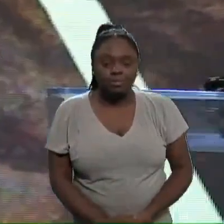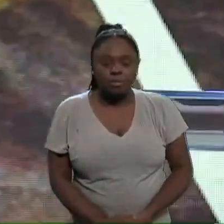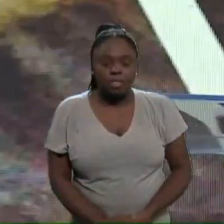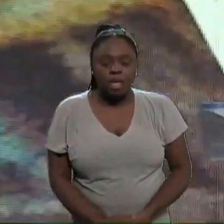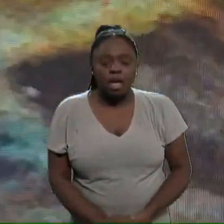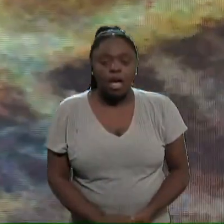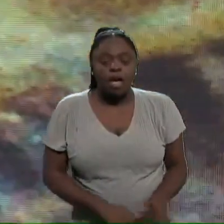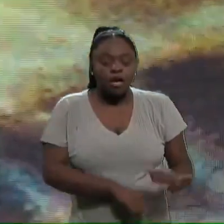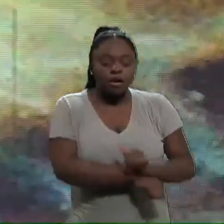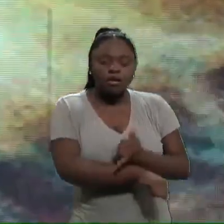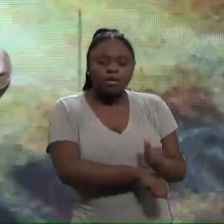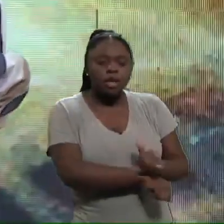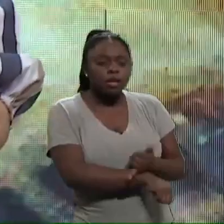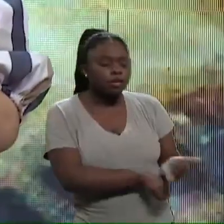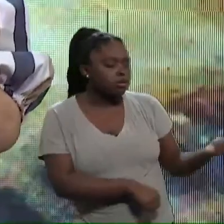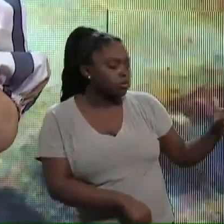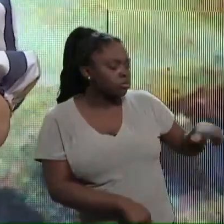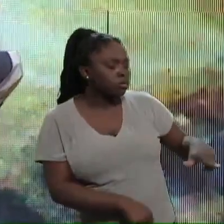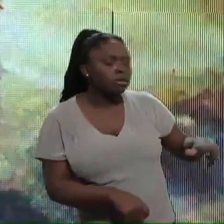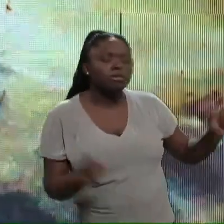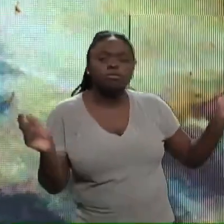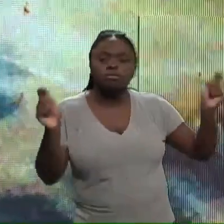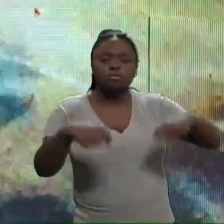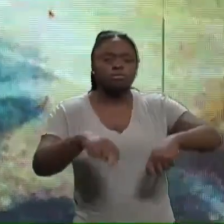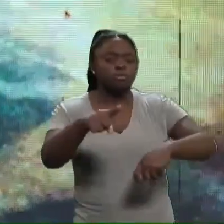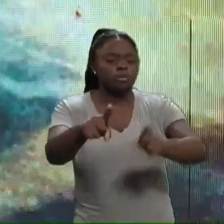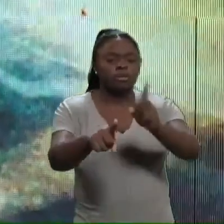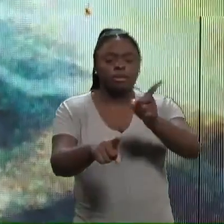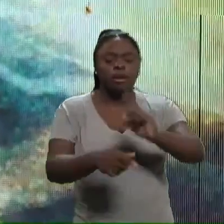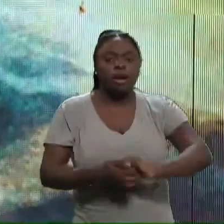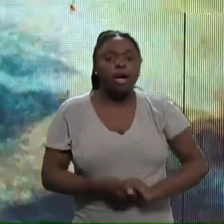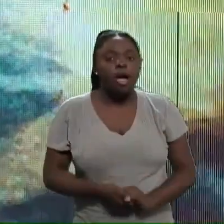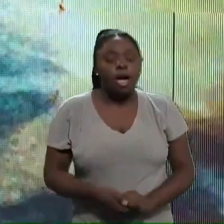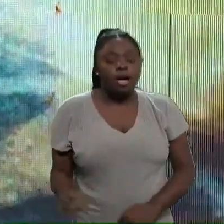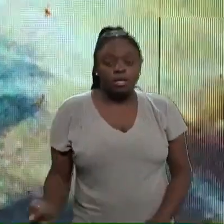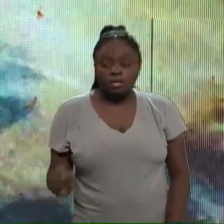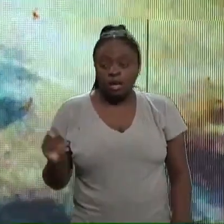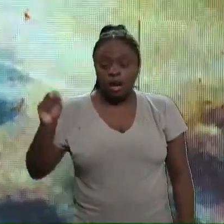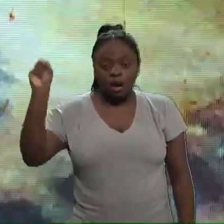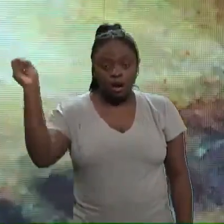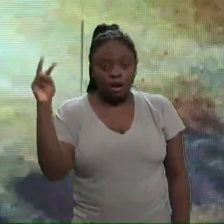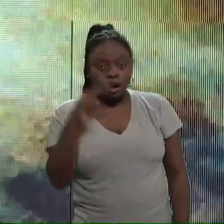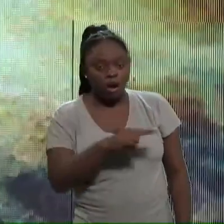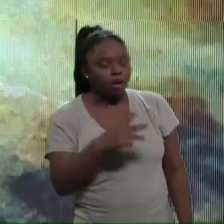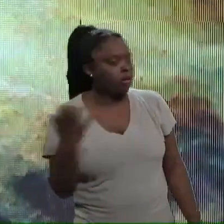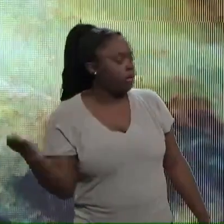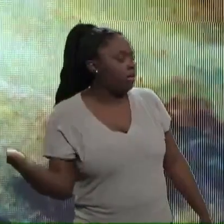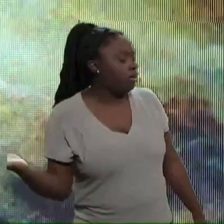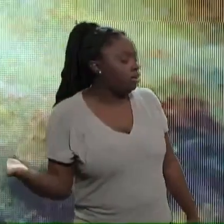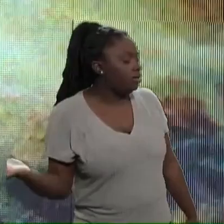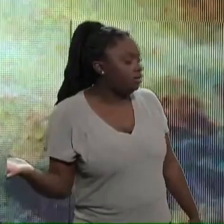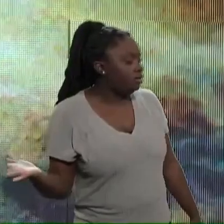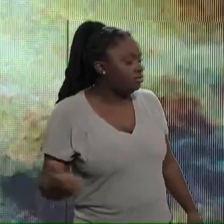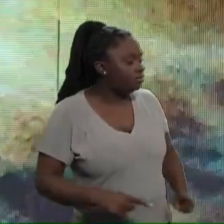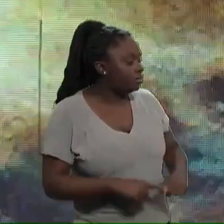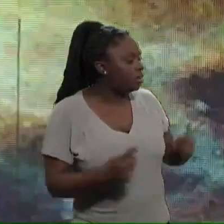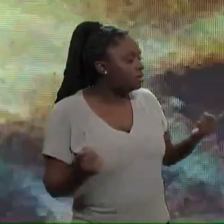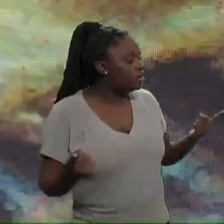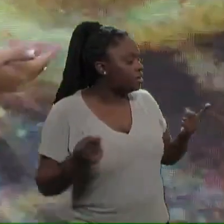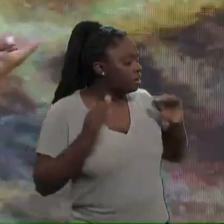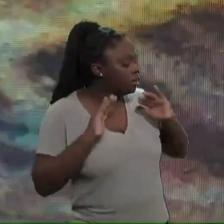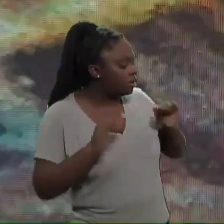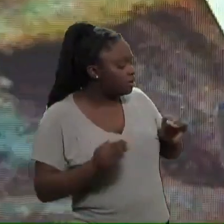A estratégia do outro não cabe para você. Saul está olhando e falando: mas peraí, armadura